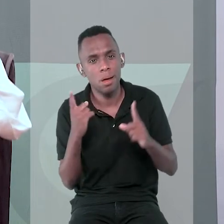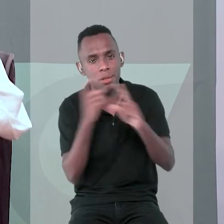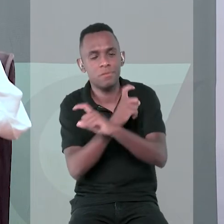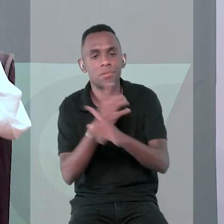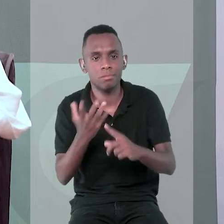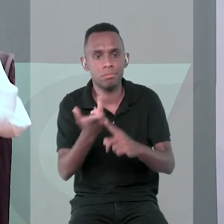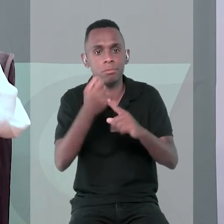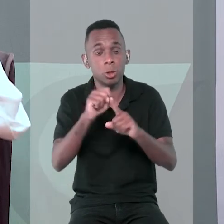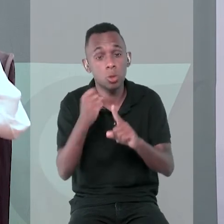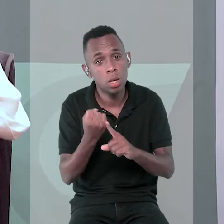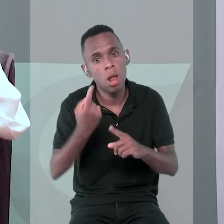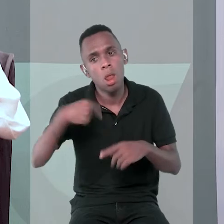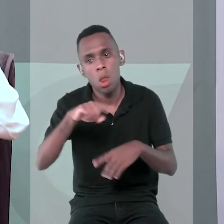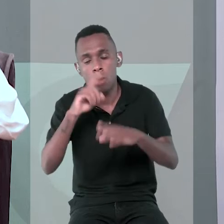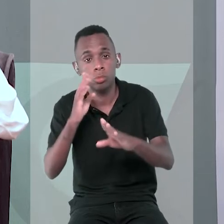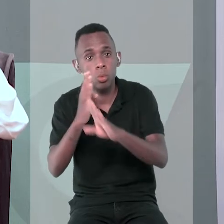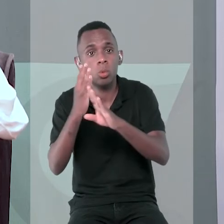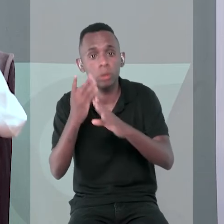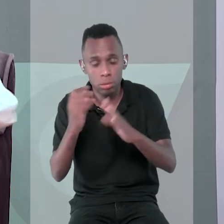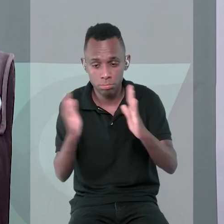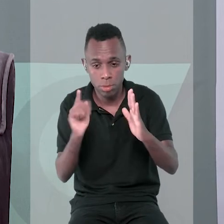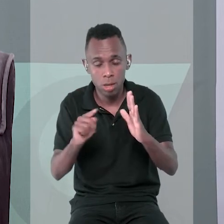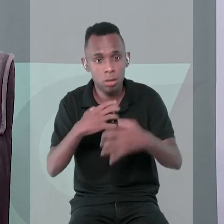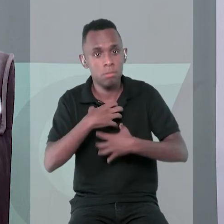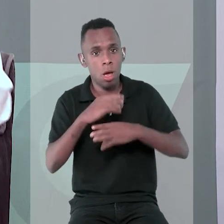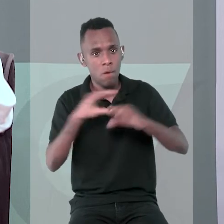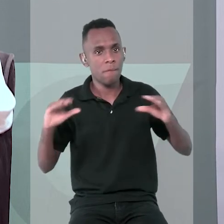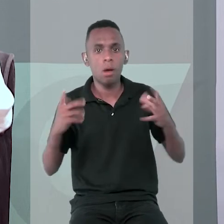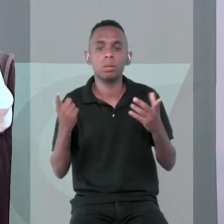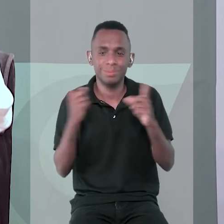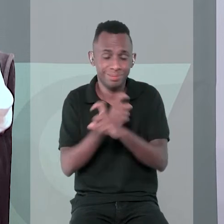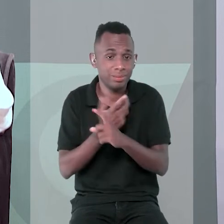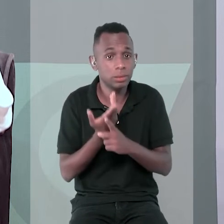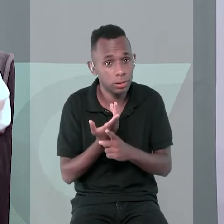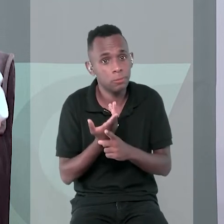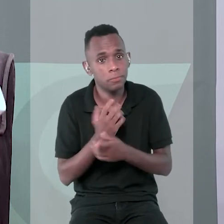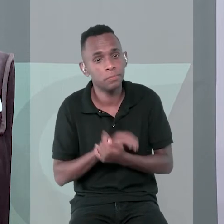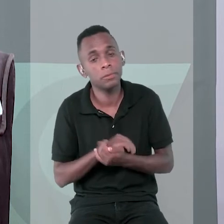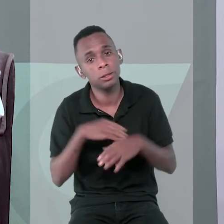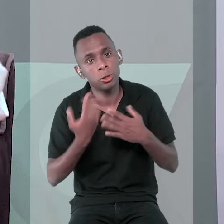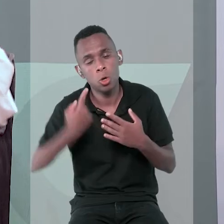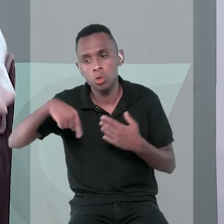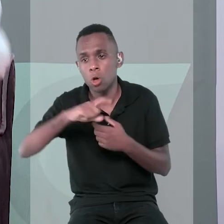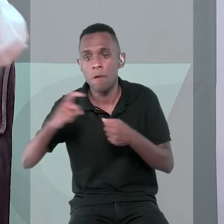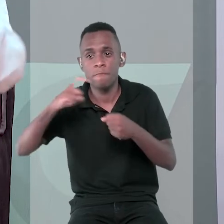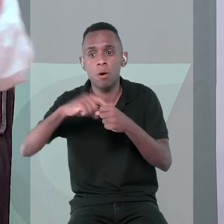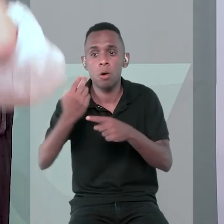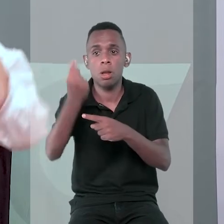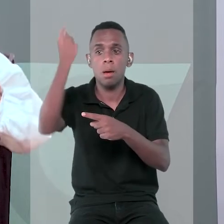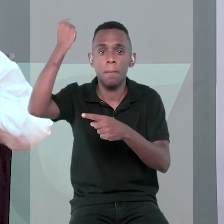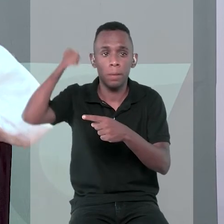artes sociais, né? A gente encontrar períodos de pacificação ou consensos, ainda que difíceis. Então, a gente volta ao passado